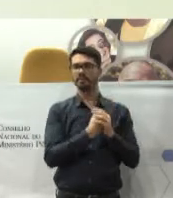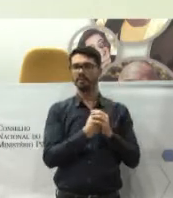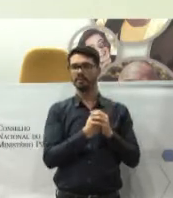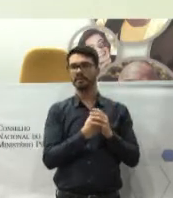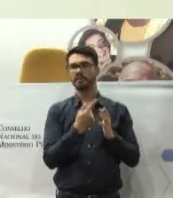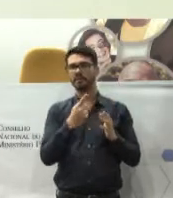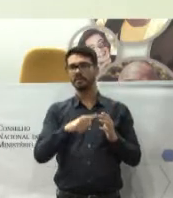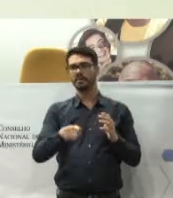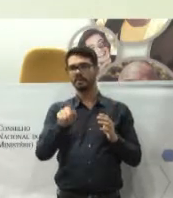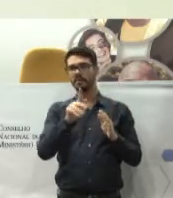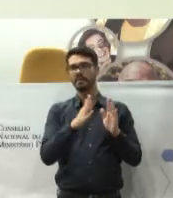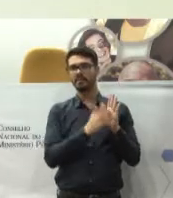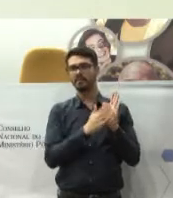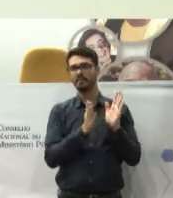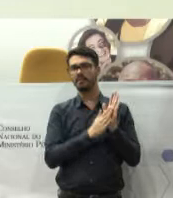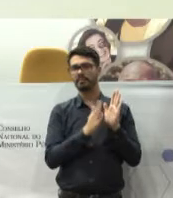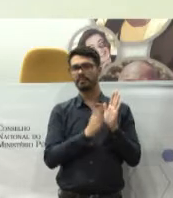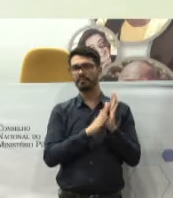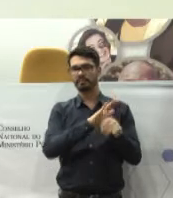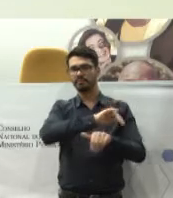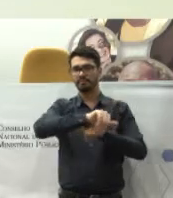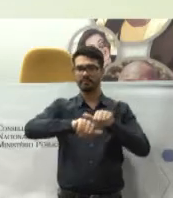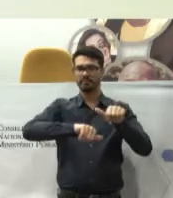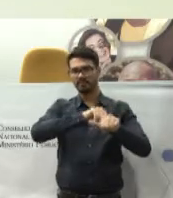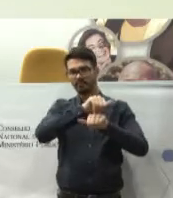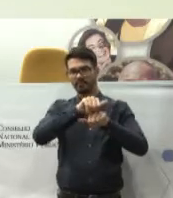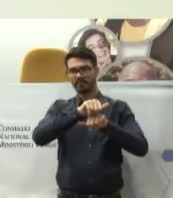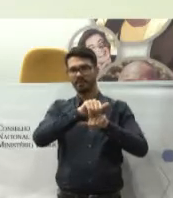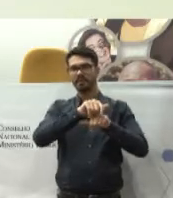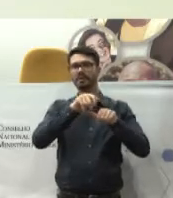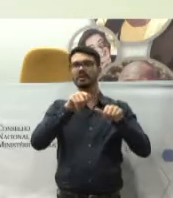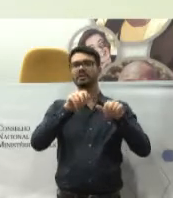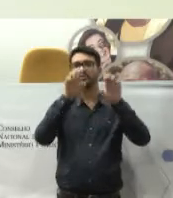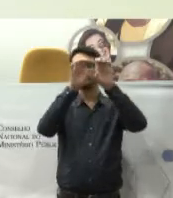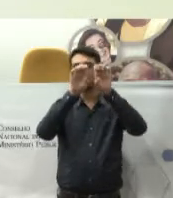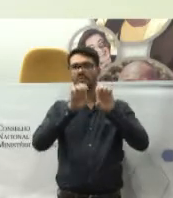Não pretende a reforma de estrutura política.